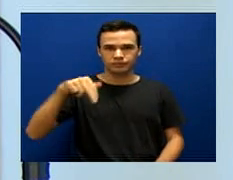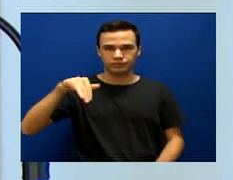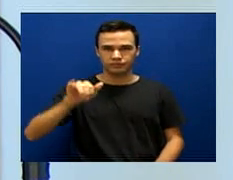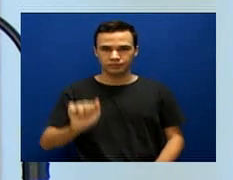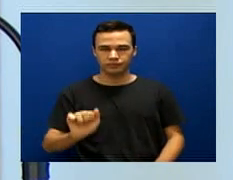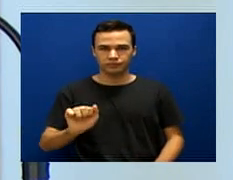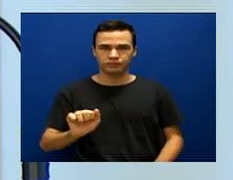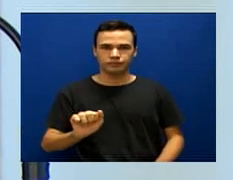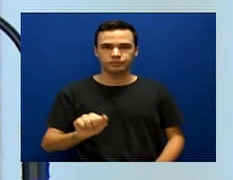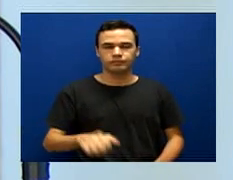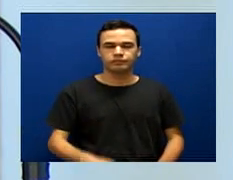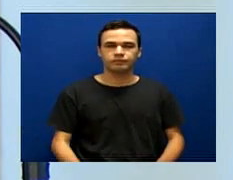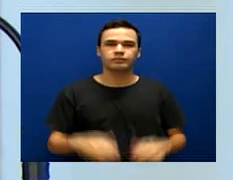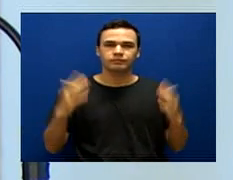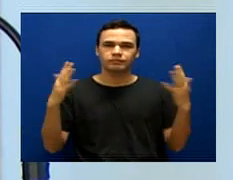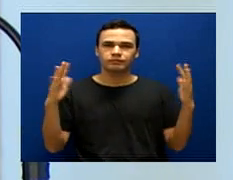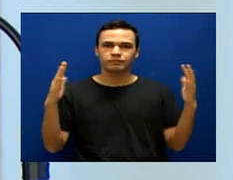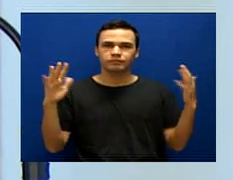Bacelli.